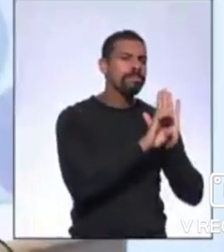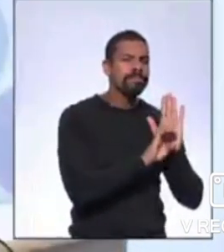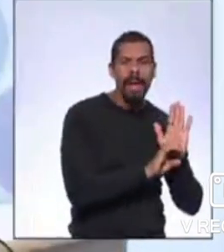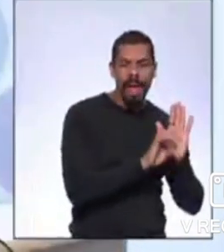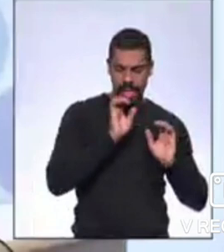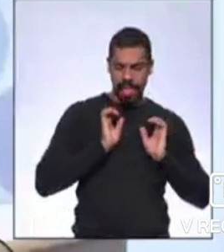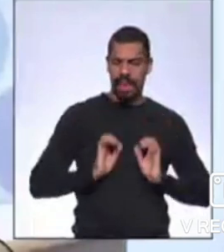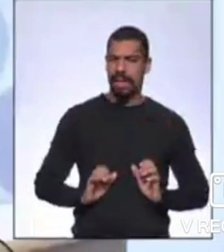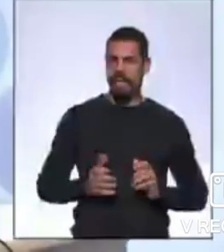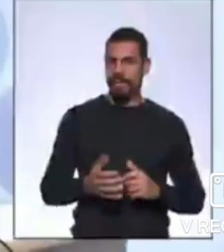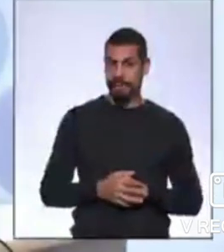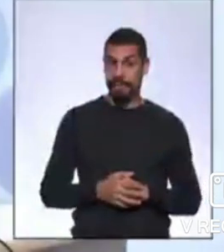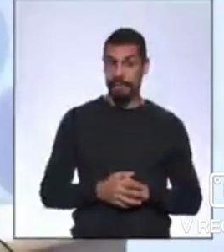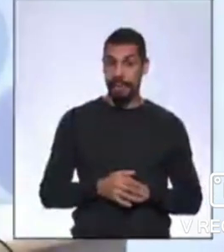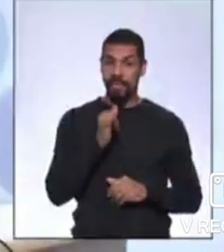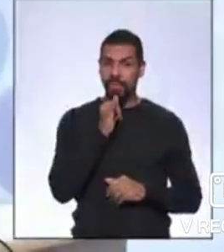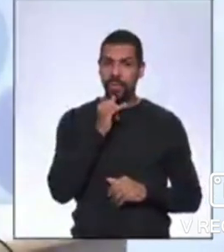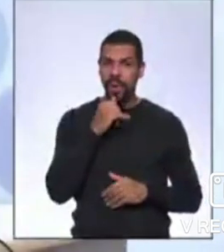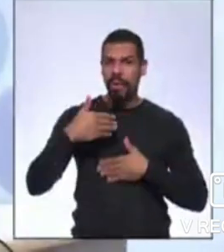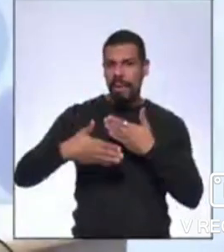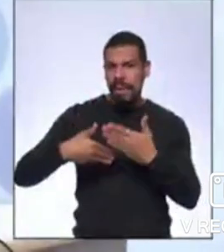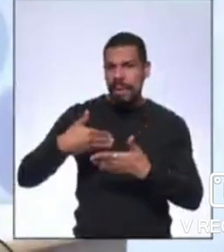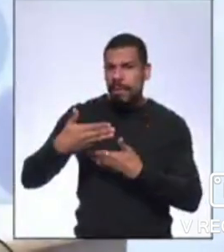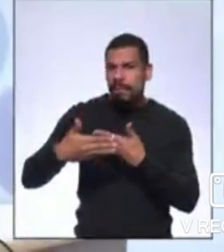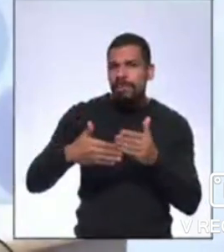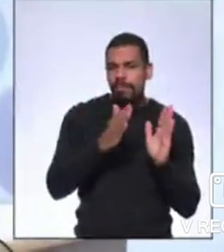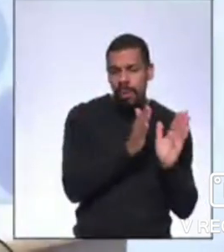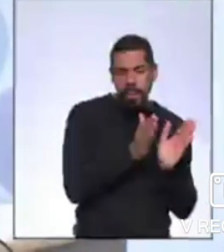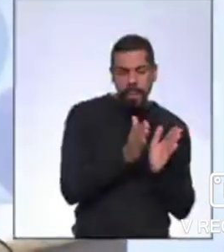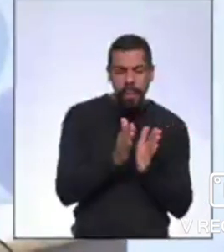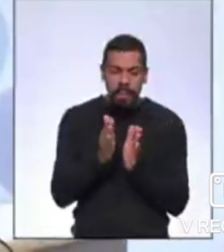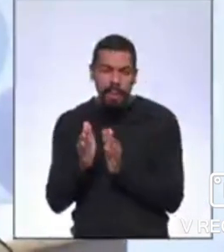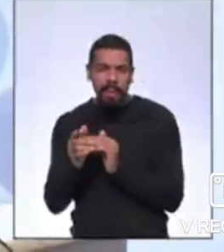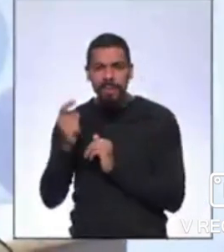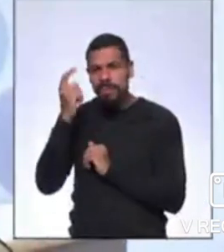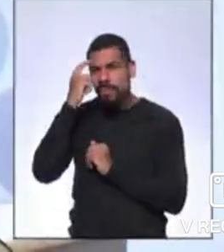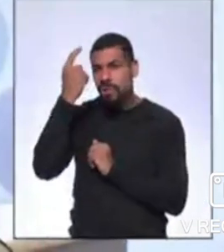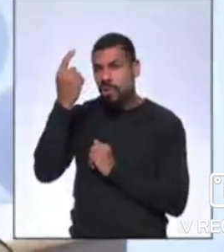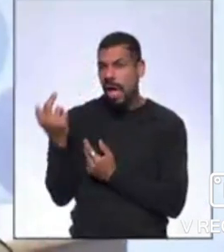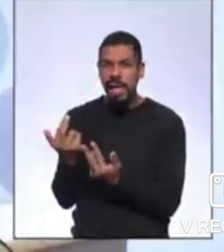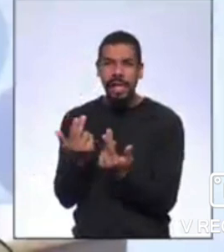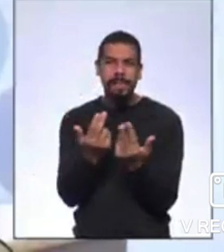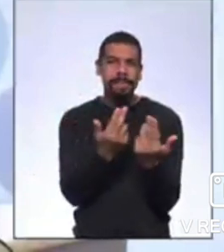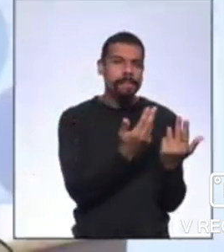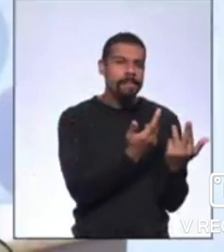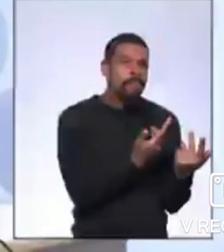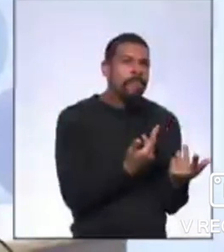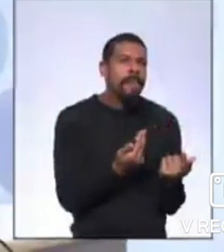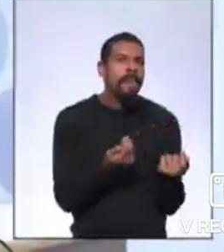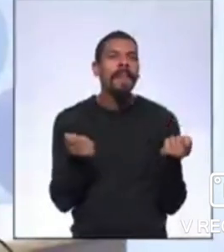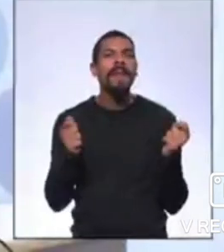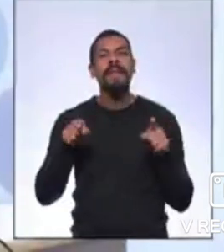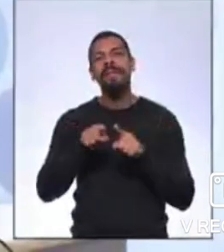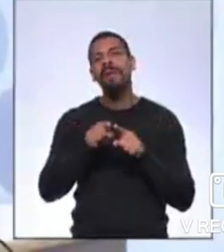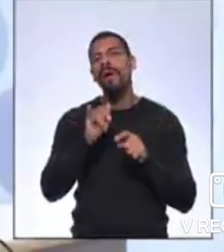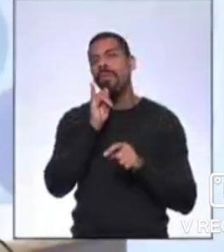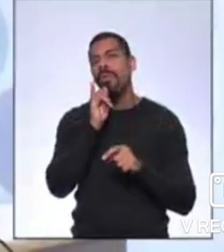ideias, é um consciente coletivo, as pessoas vão centralizando, tendo ideias que são similares ou absorvendo